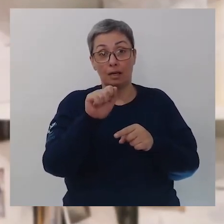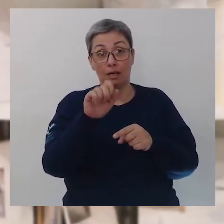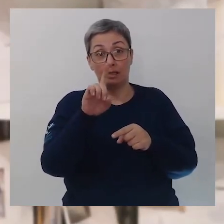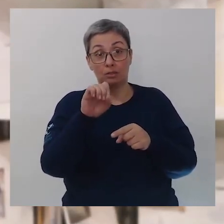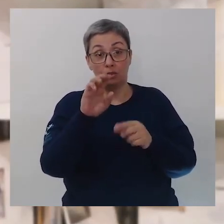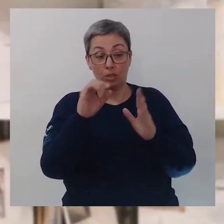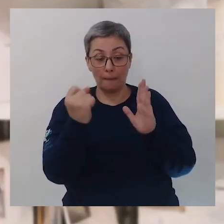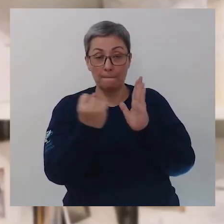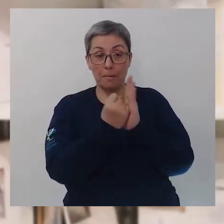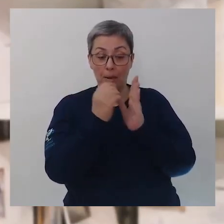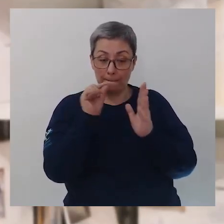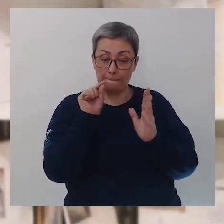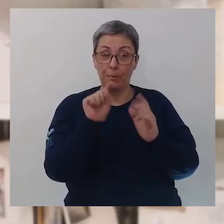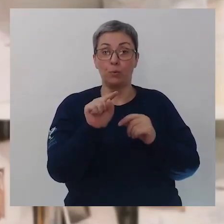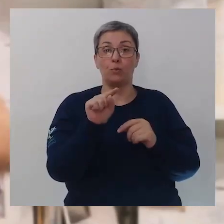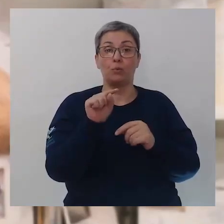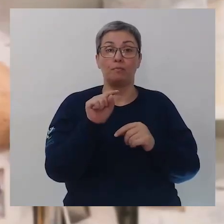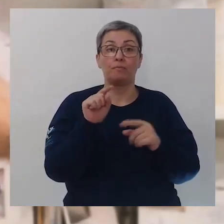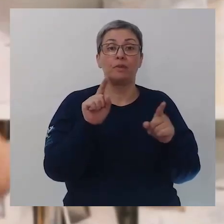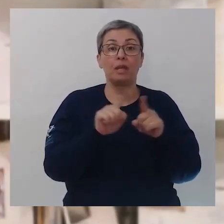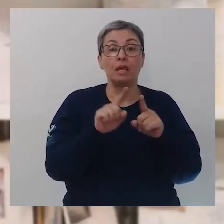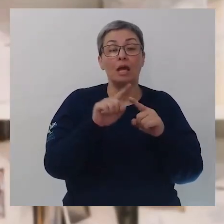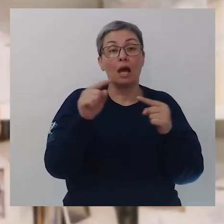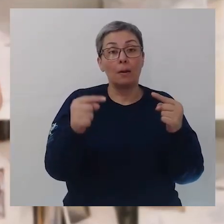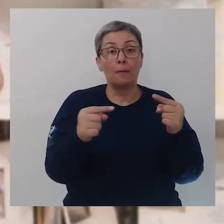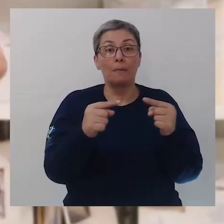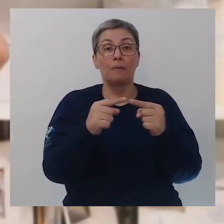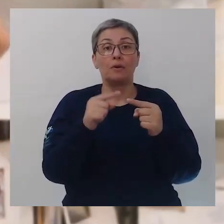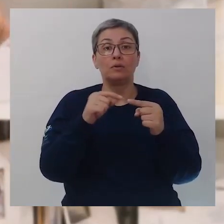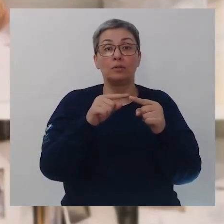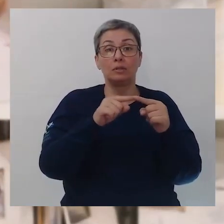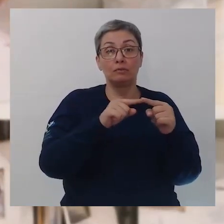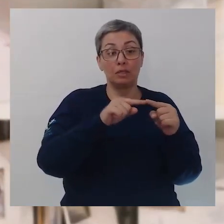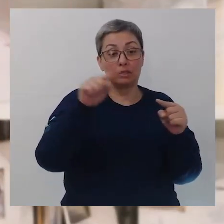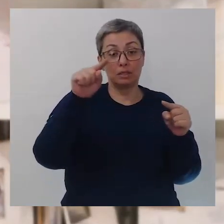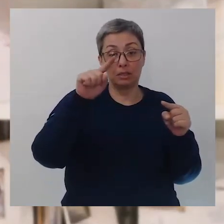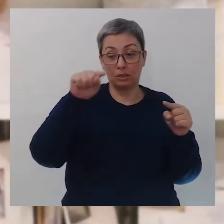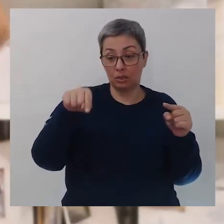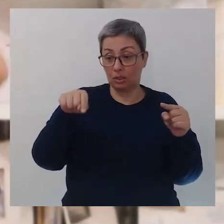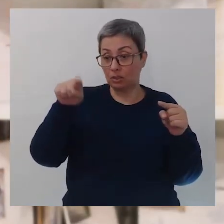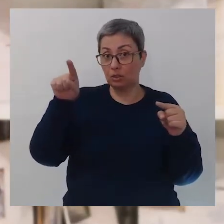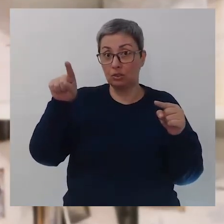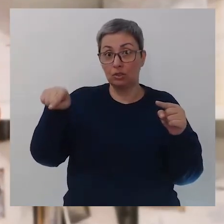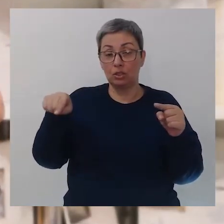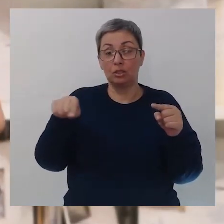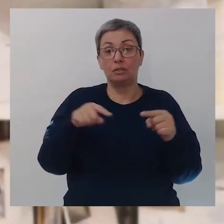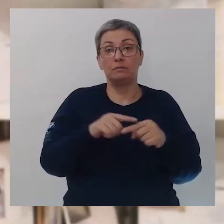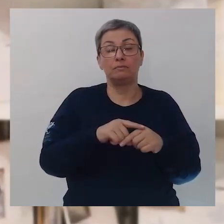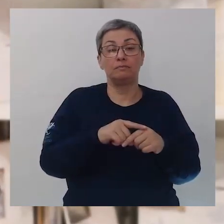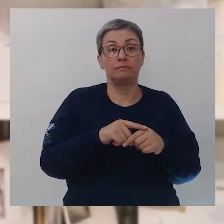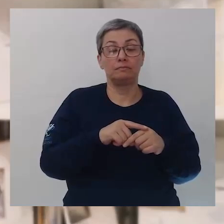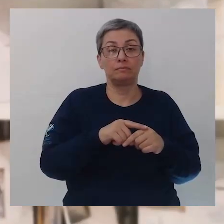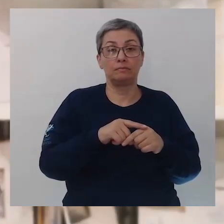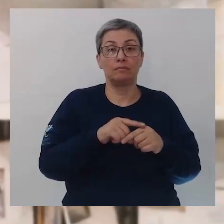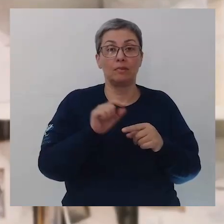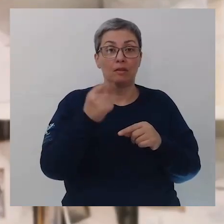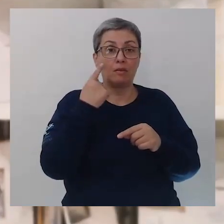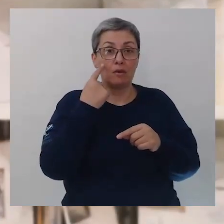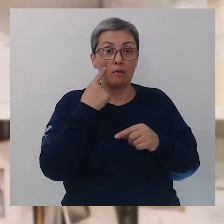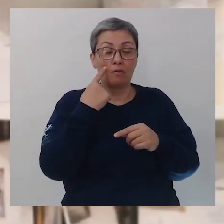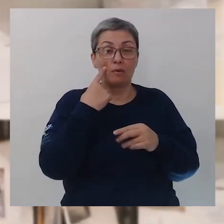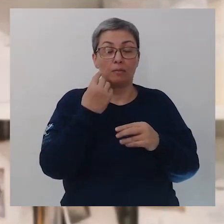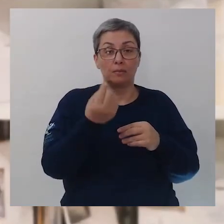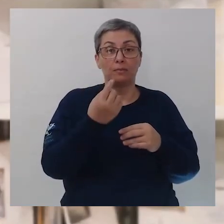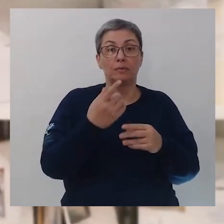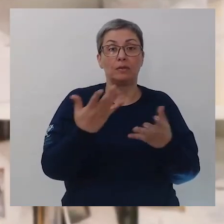marcadores, né? E são ligados por segmentos de linha reta. Vamos observar